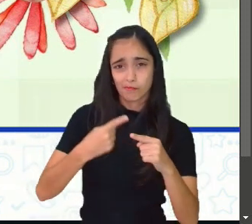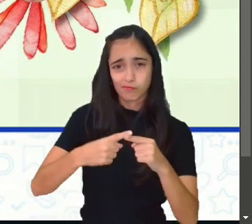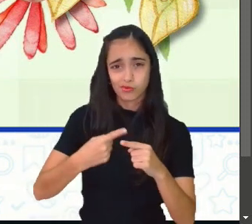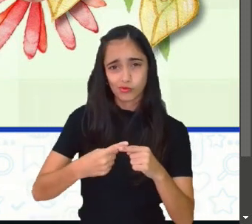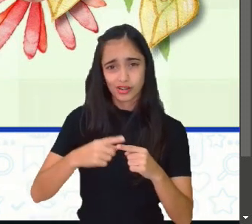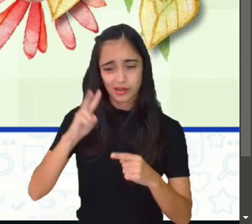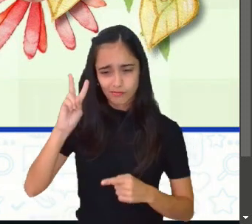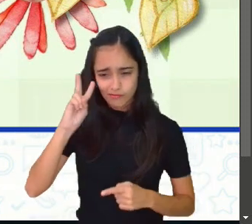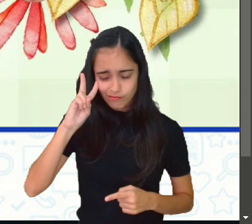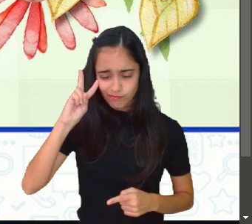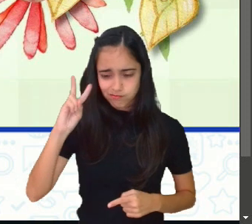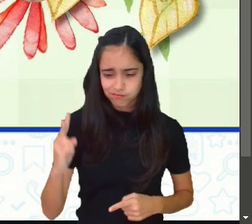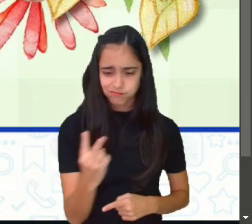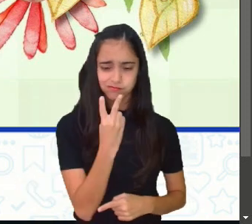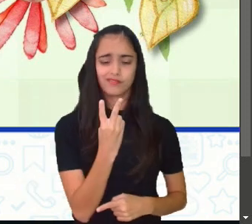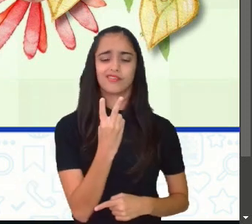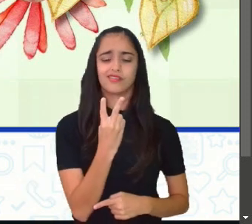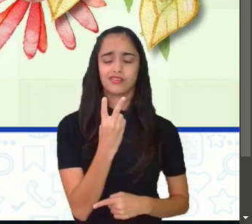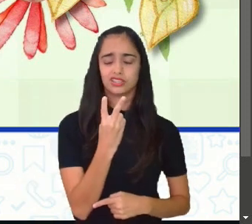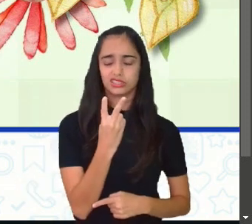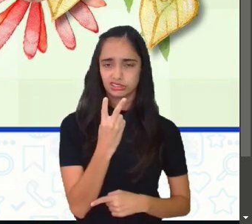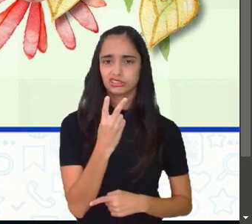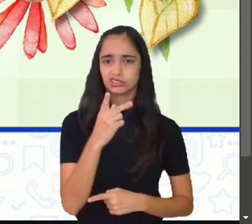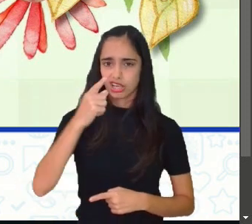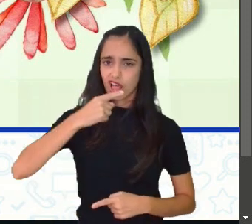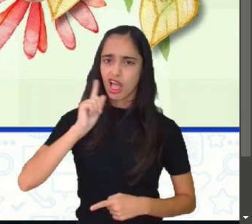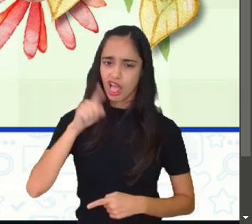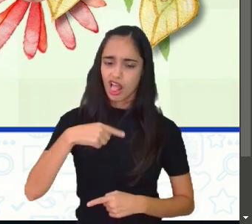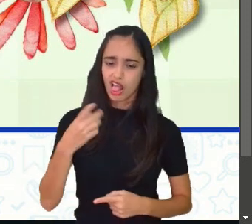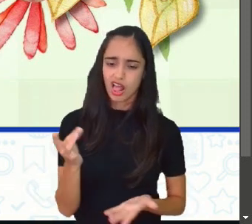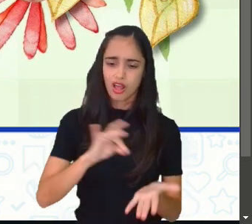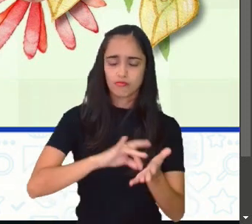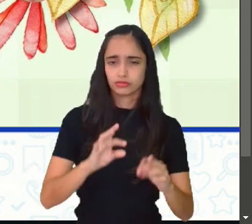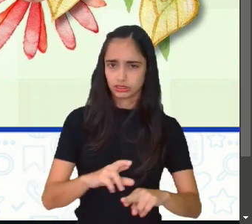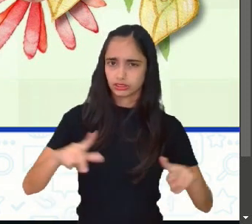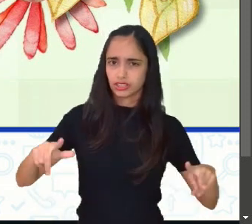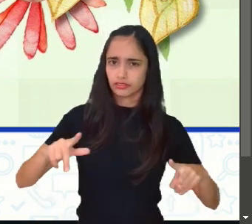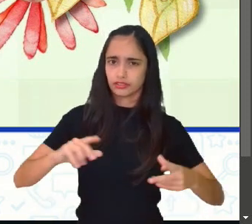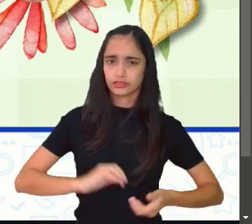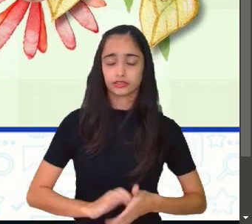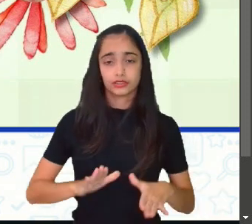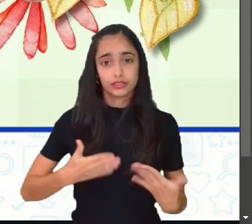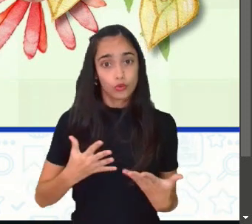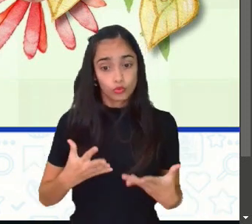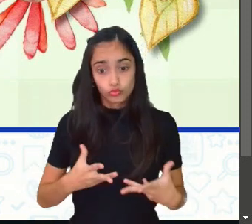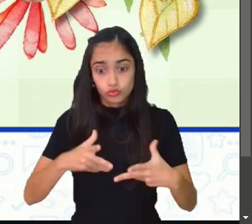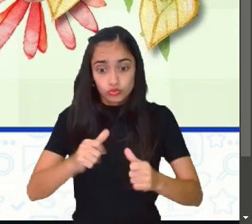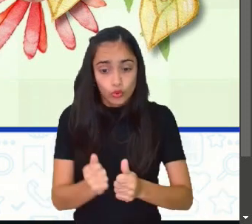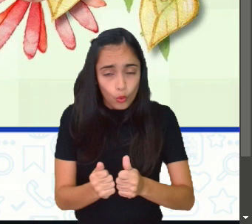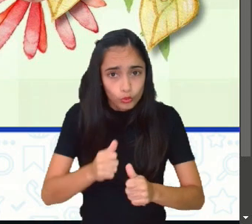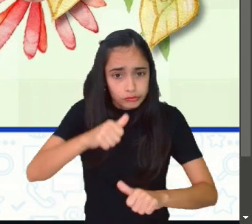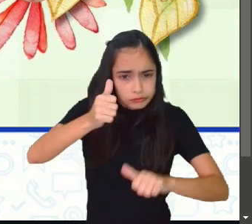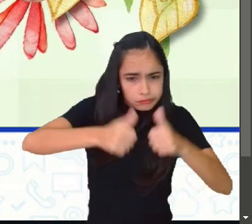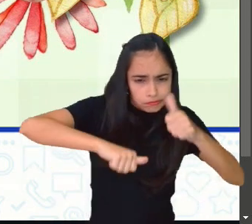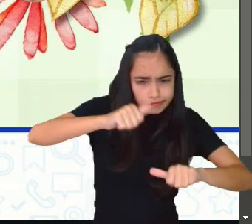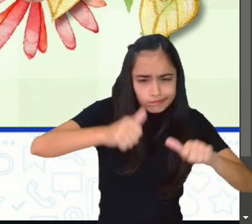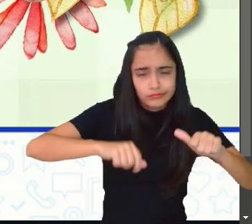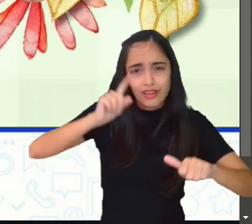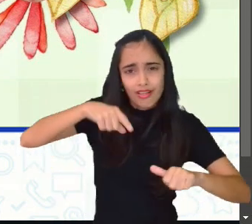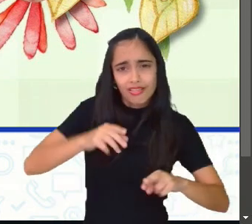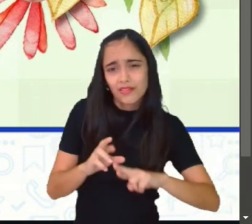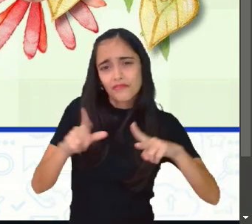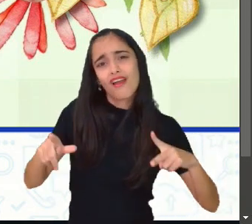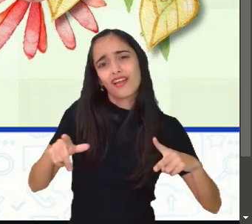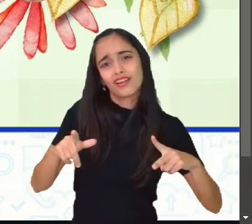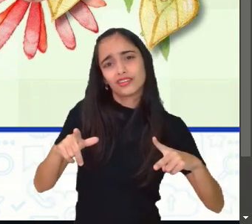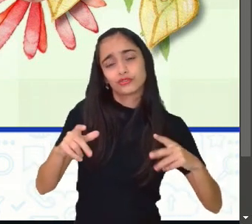naquele cisne diferente também, tá certo? Toda uma analogia é possível, ou seja, uma referência com o Lago